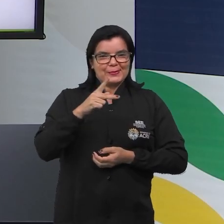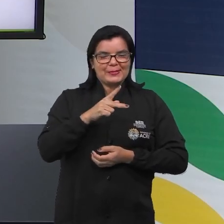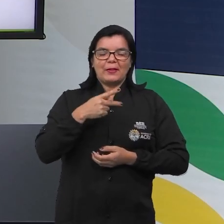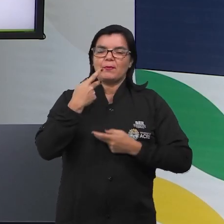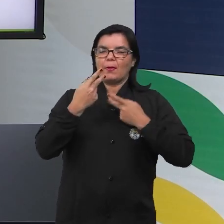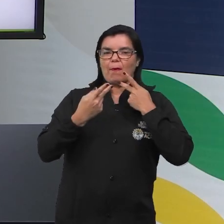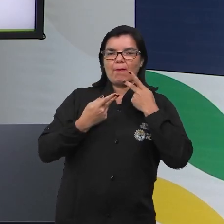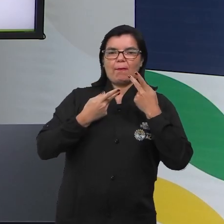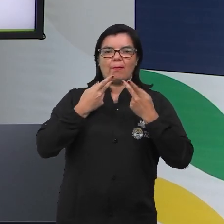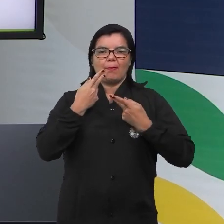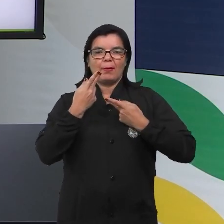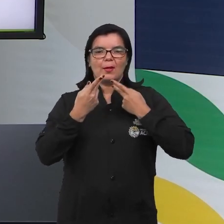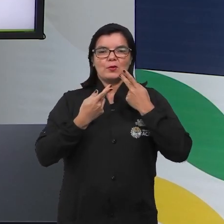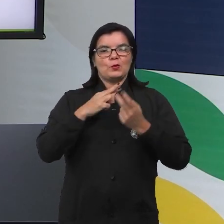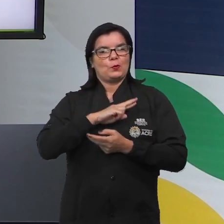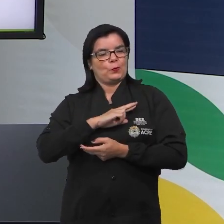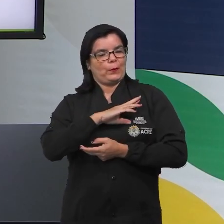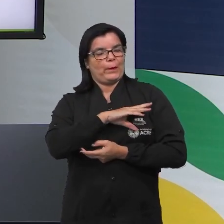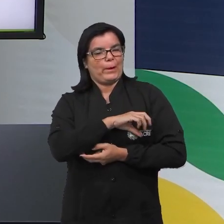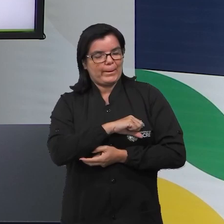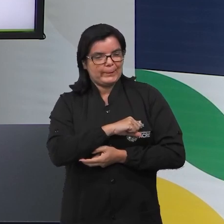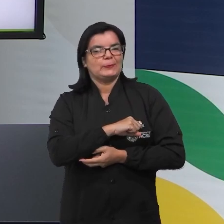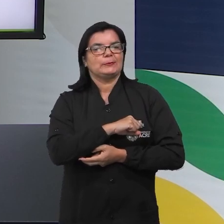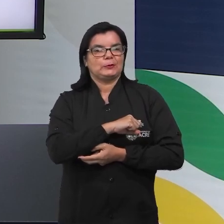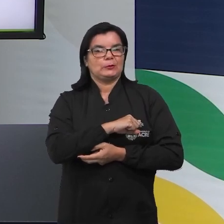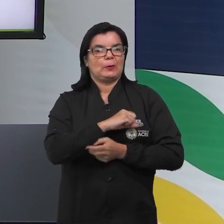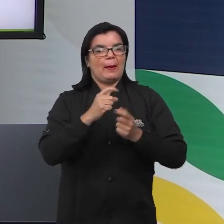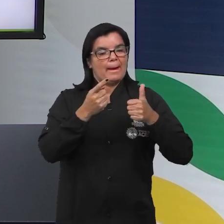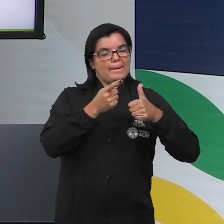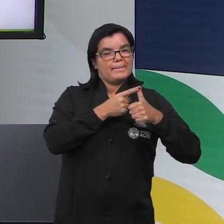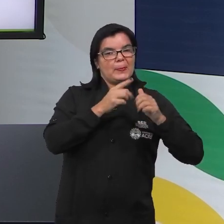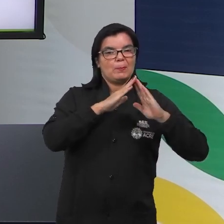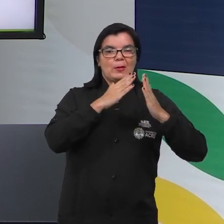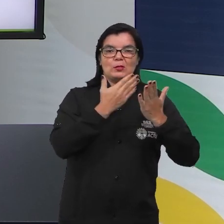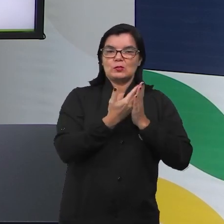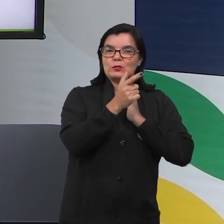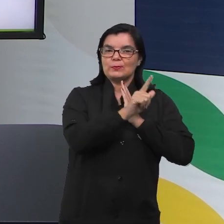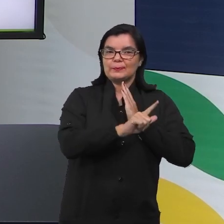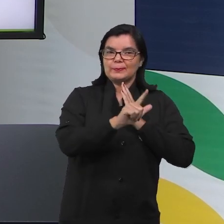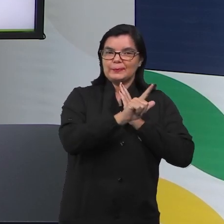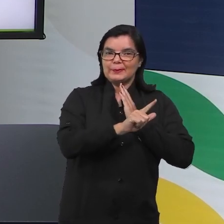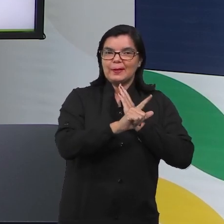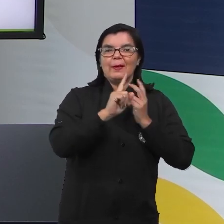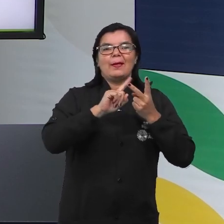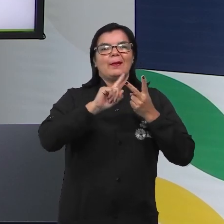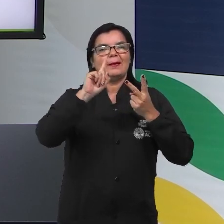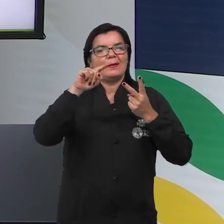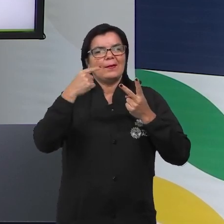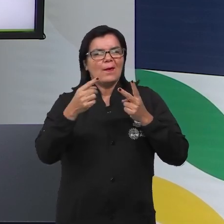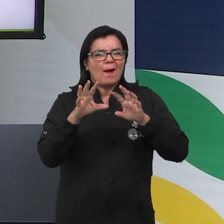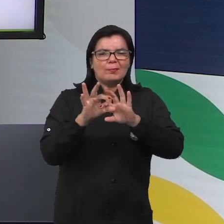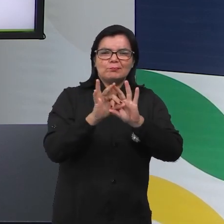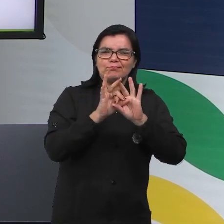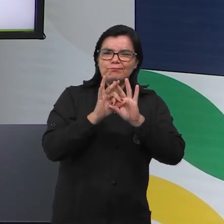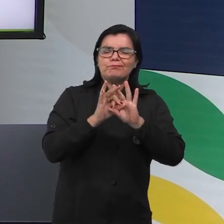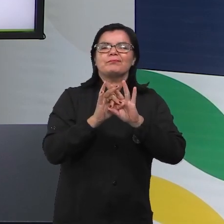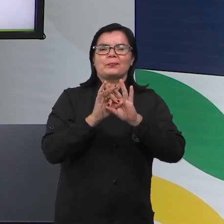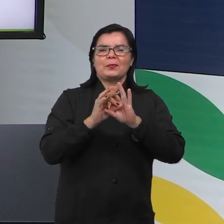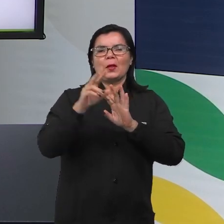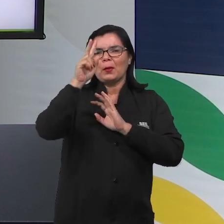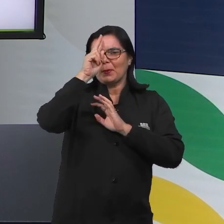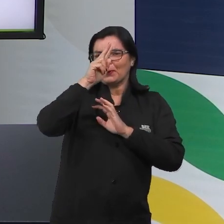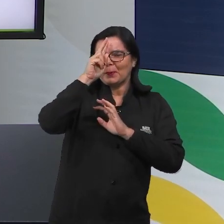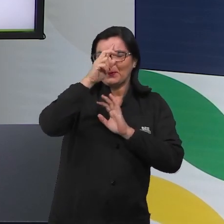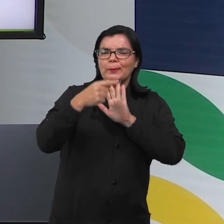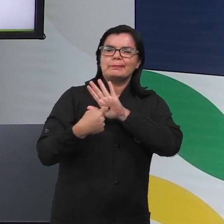falando? Falando. A senhora falou do romantismo, que é lá a primeira escola literária de fato brasileira, ligou ali com a